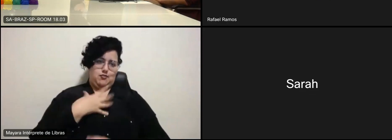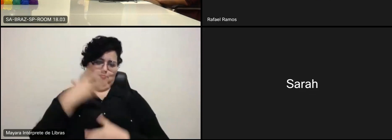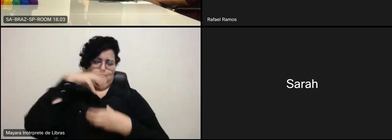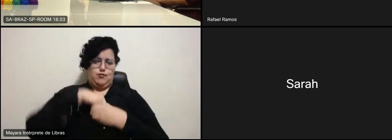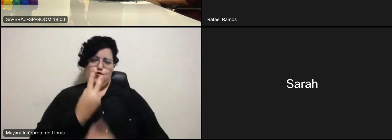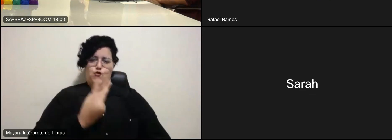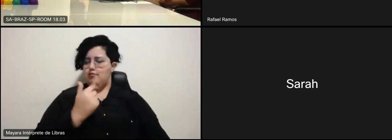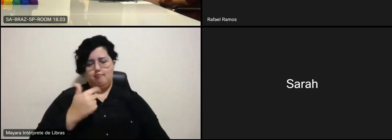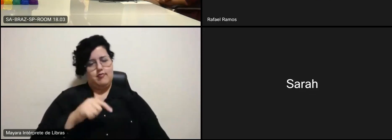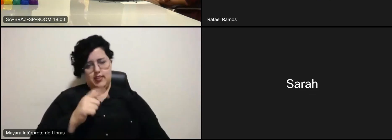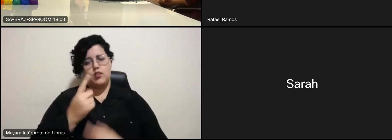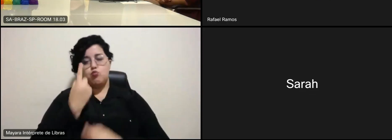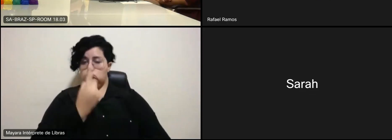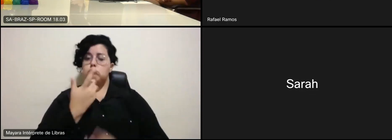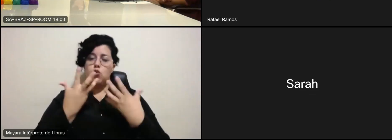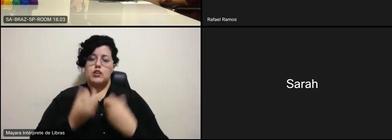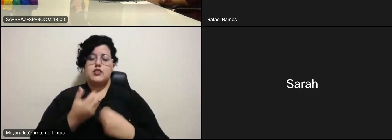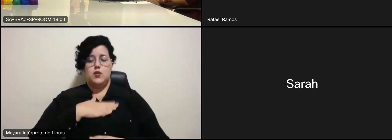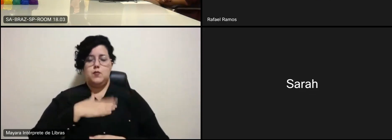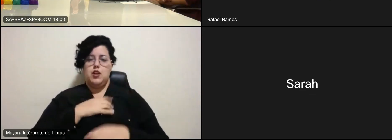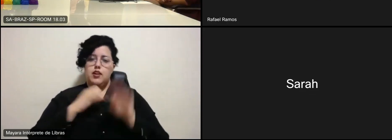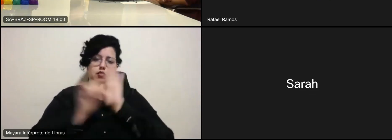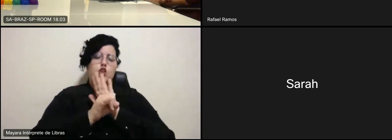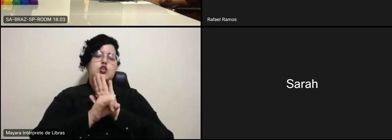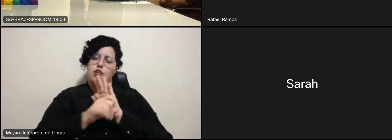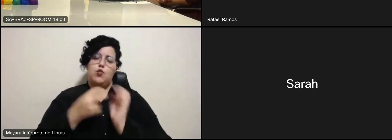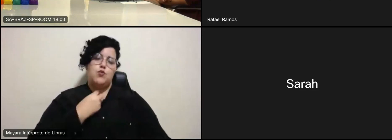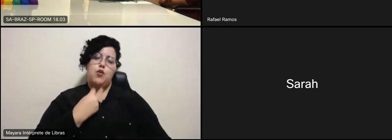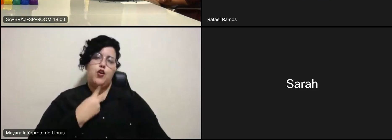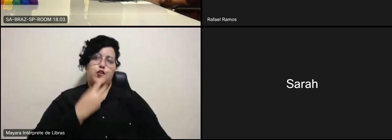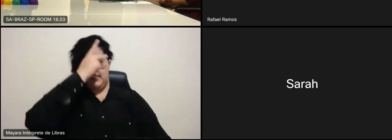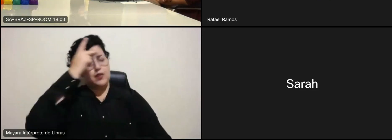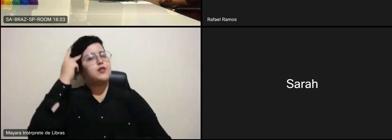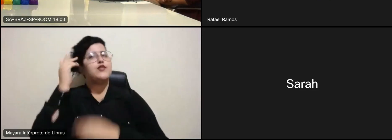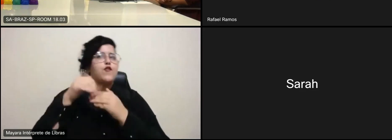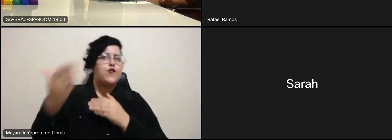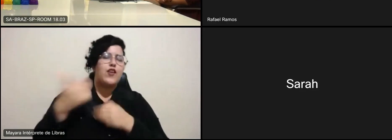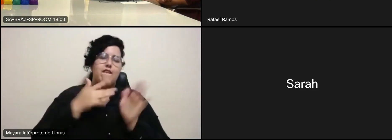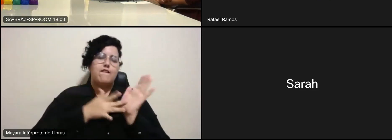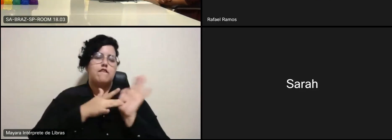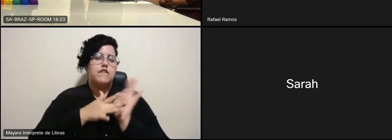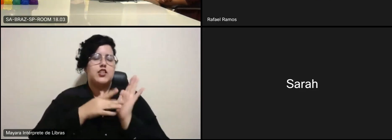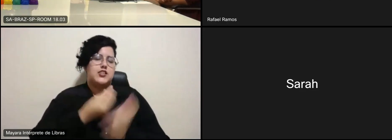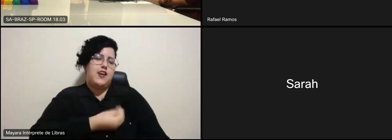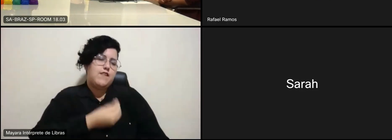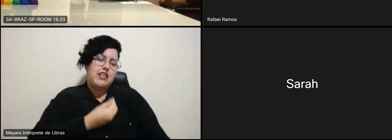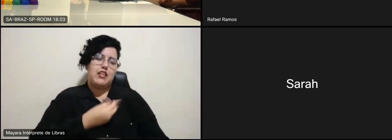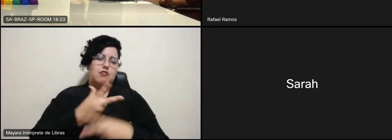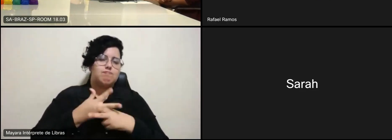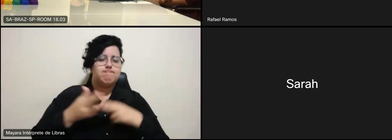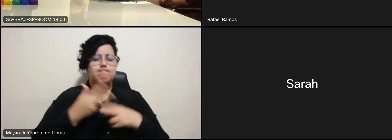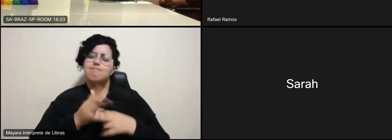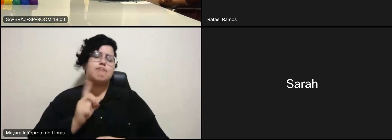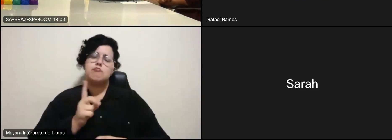precisa que seja respeitado, a gente não pode aceitar mais que as pessoas finjam que não são, finjam que são quem são,